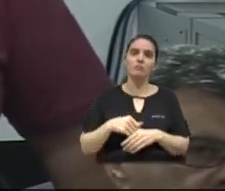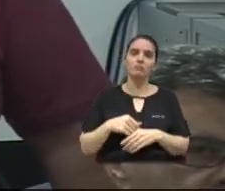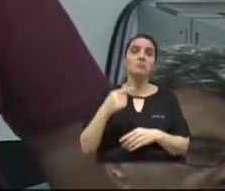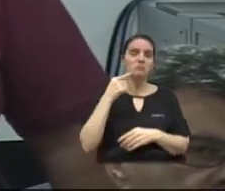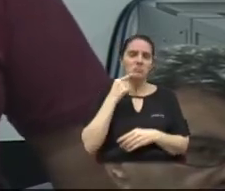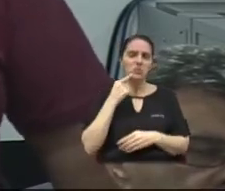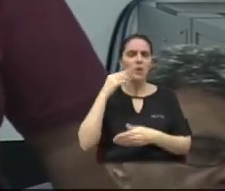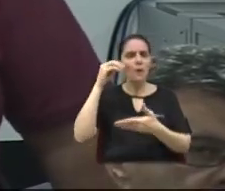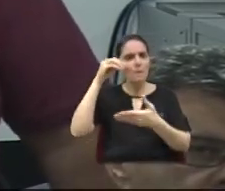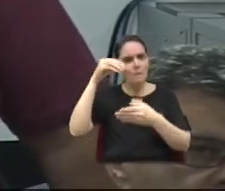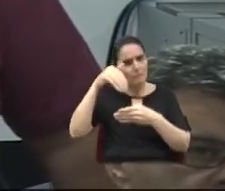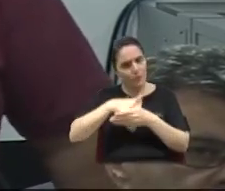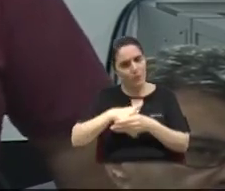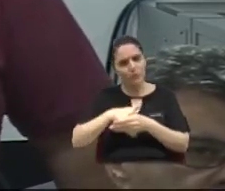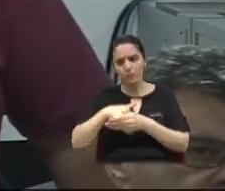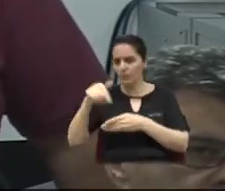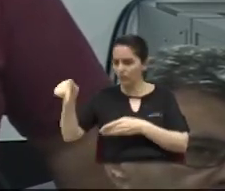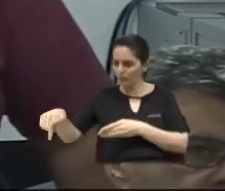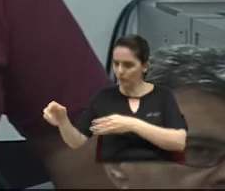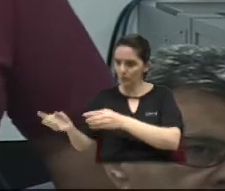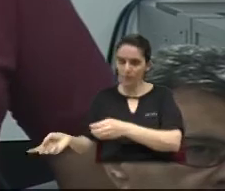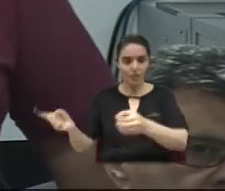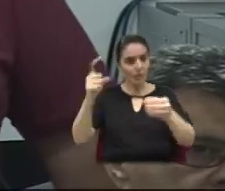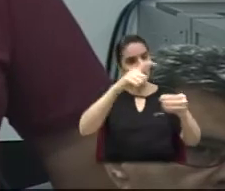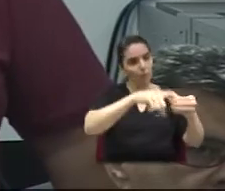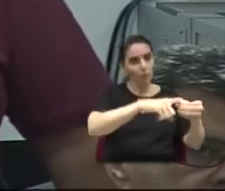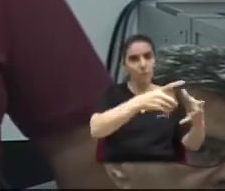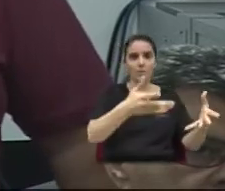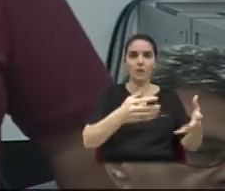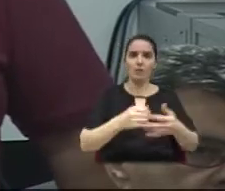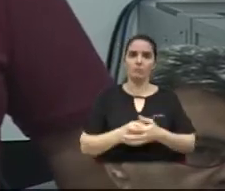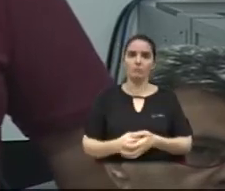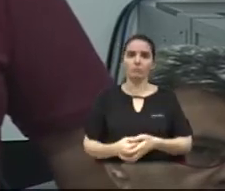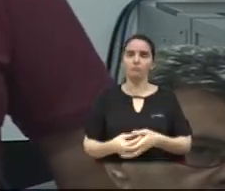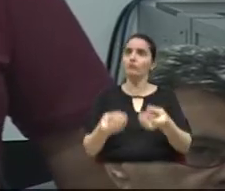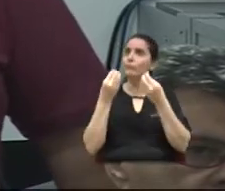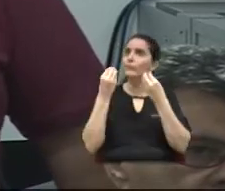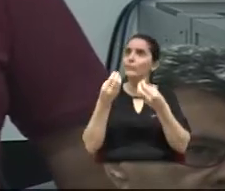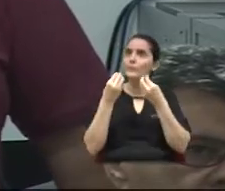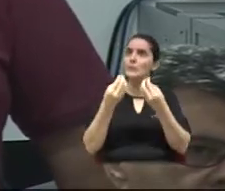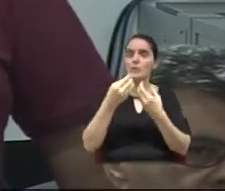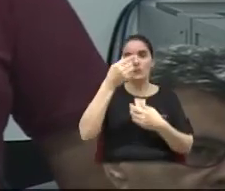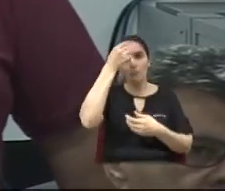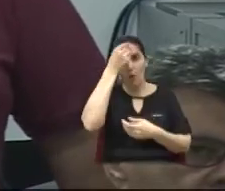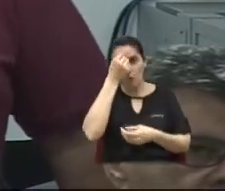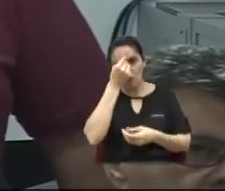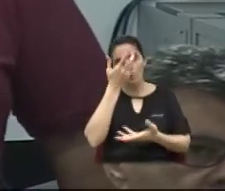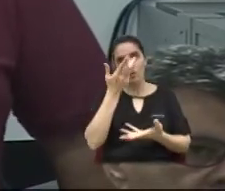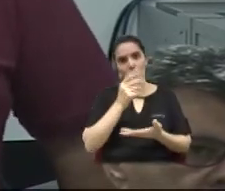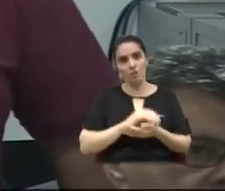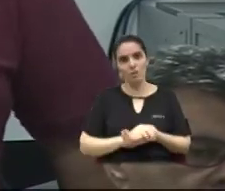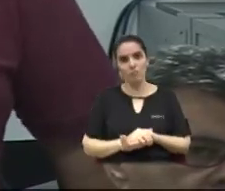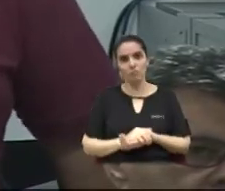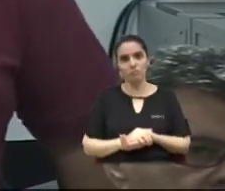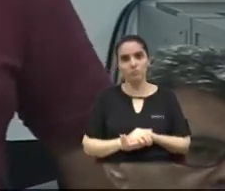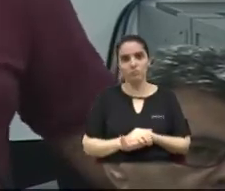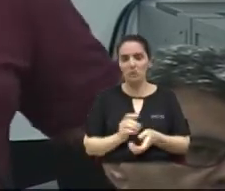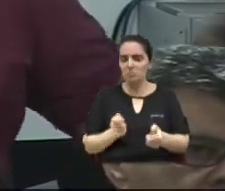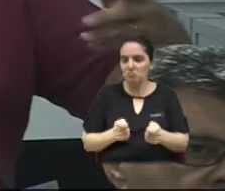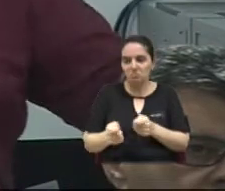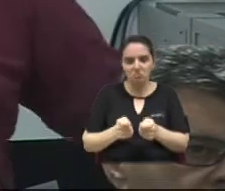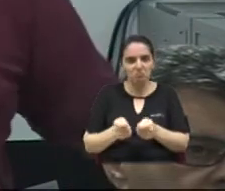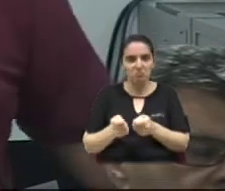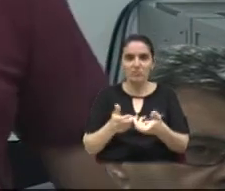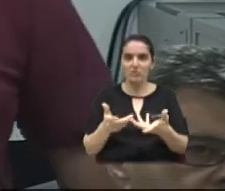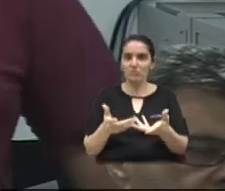eles refazerem o erro deles. Porque não é possível, o Rafael, doutor Rafael, que não tem planejamento, isso aí já ficou mais